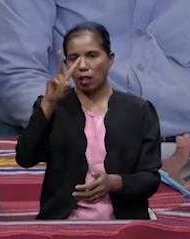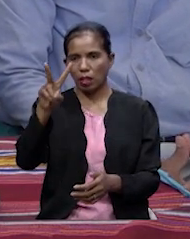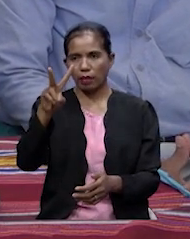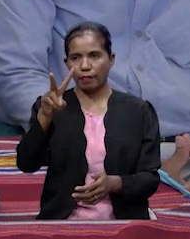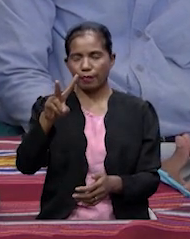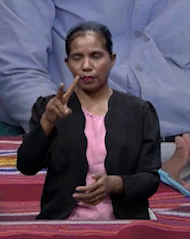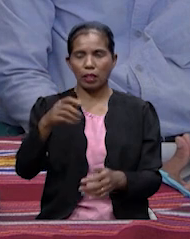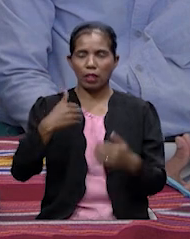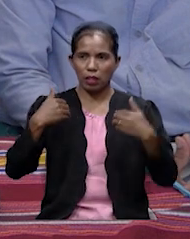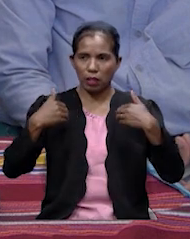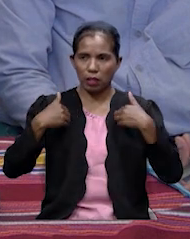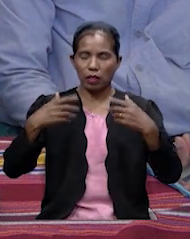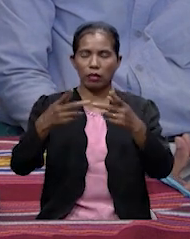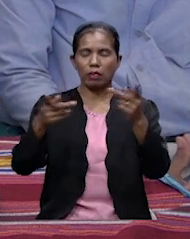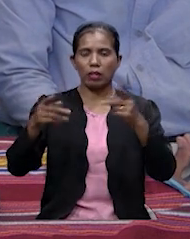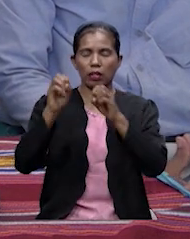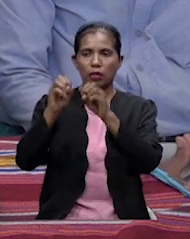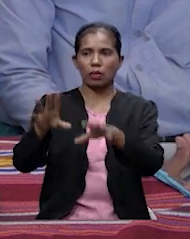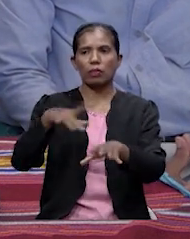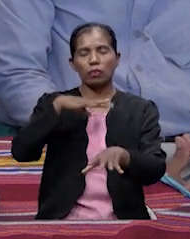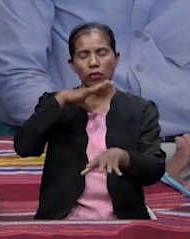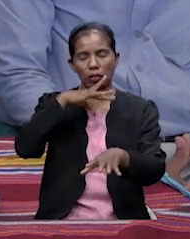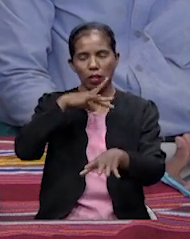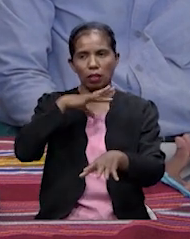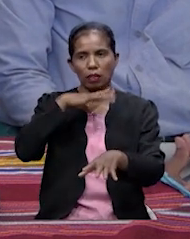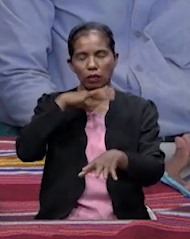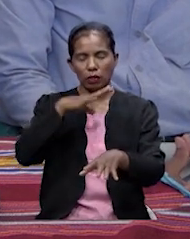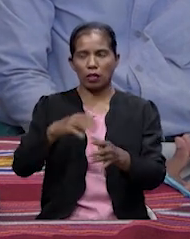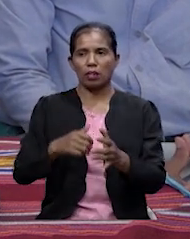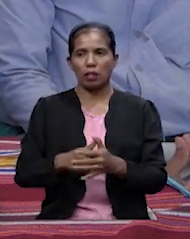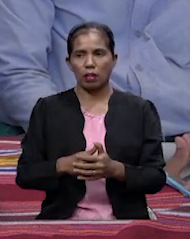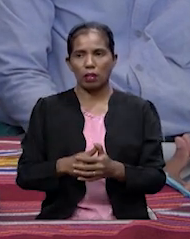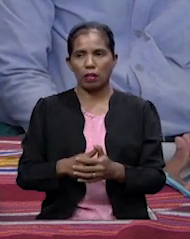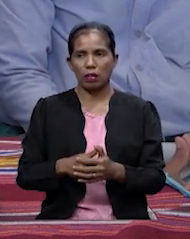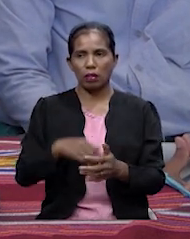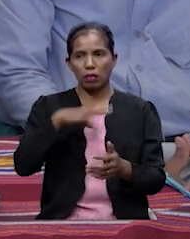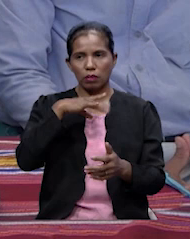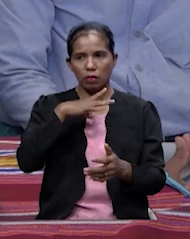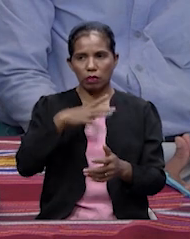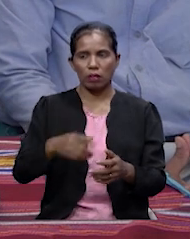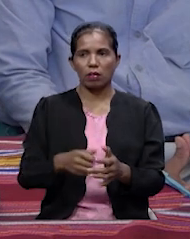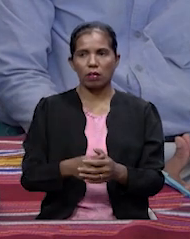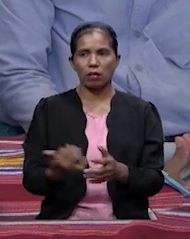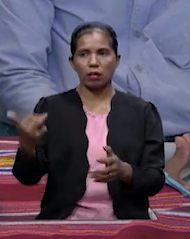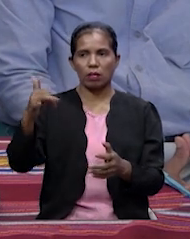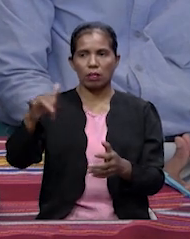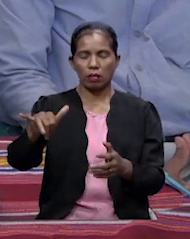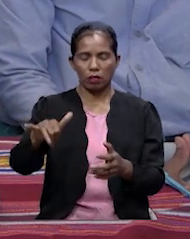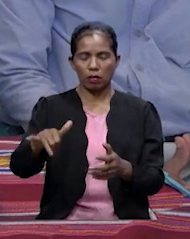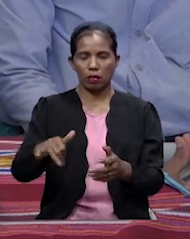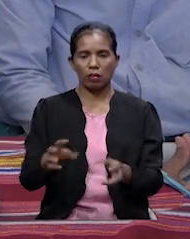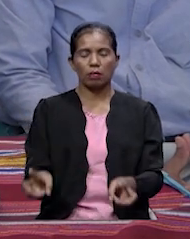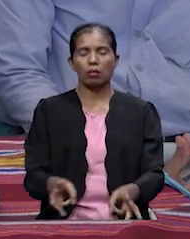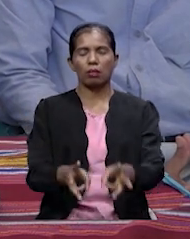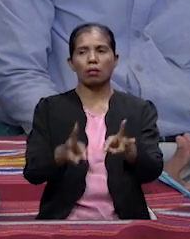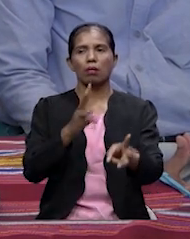Seda. Fatem só lixo, nem a nida, é fololo. Entre lixo, ser nem plástico, já. O dambo, ser nem a leitum, tu irmota.